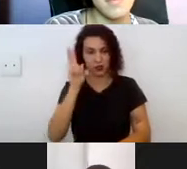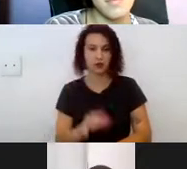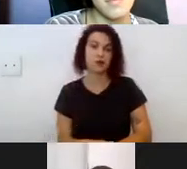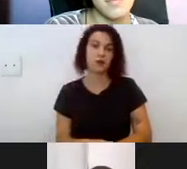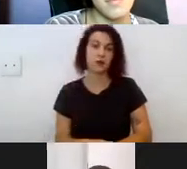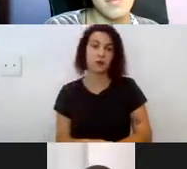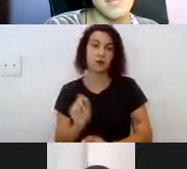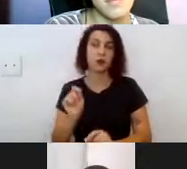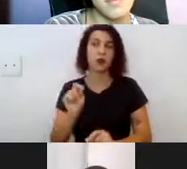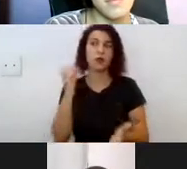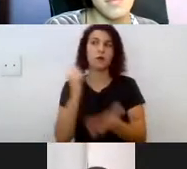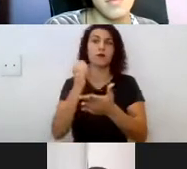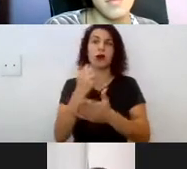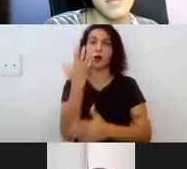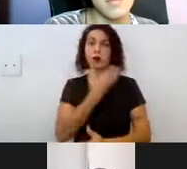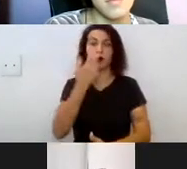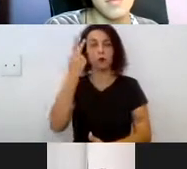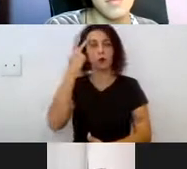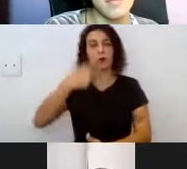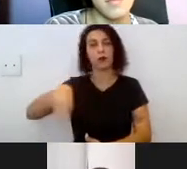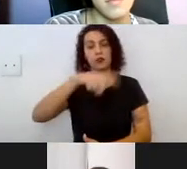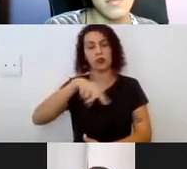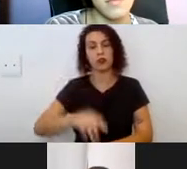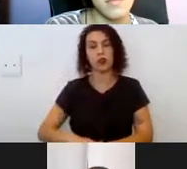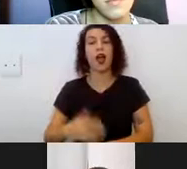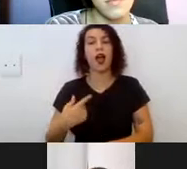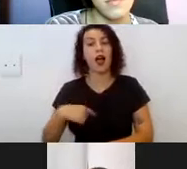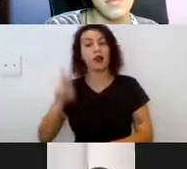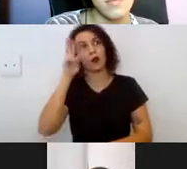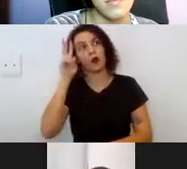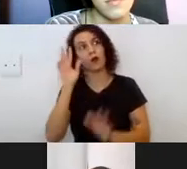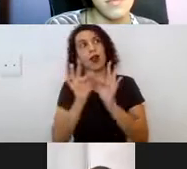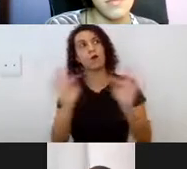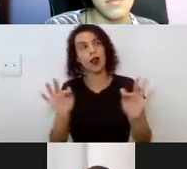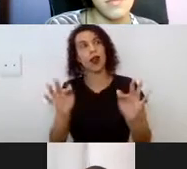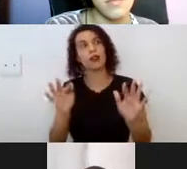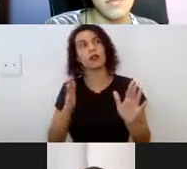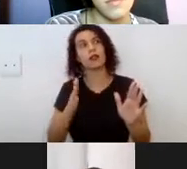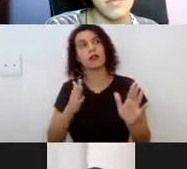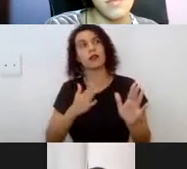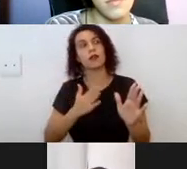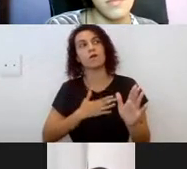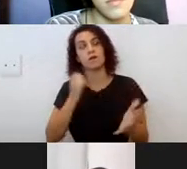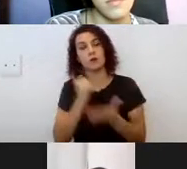quem o que marcou da música Quem pode falar assim poxa Já eu lembro e a frase e tal me marcou